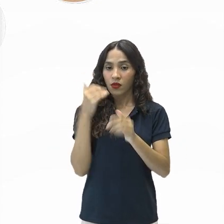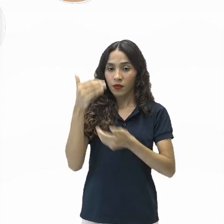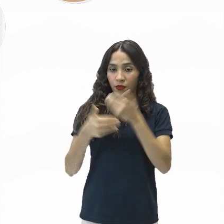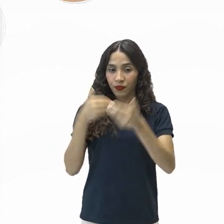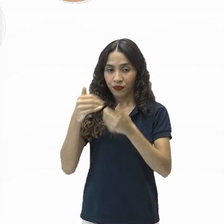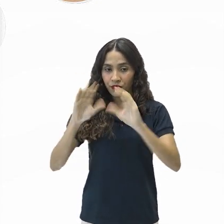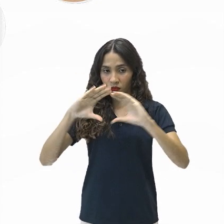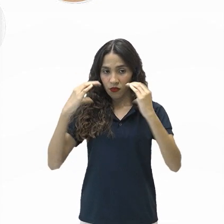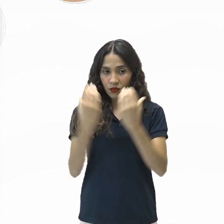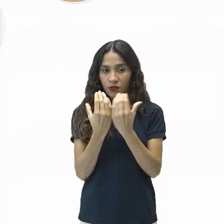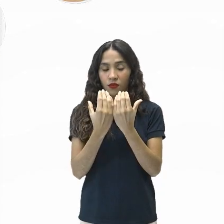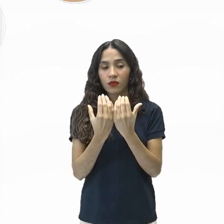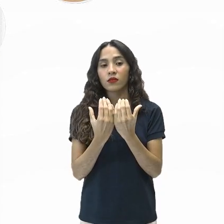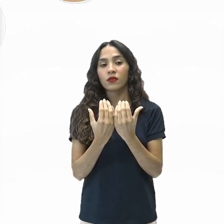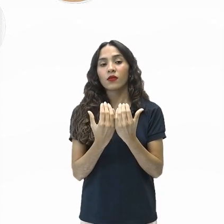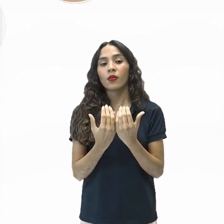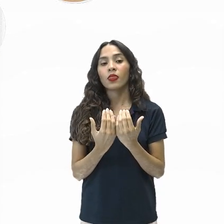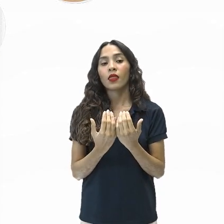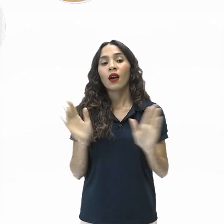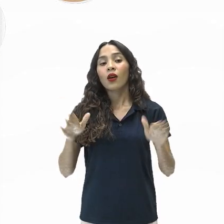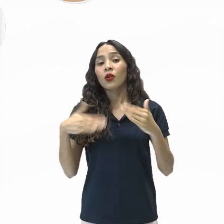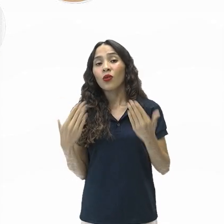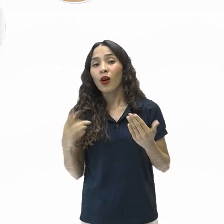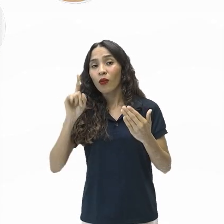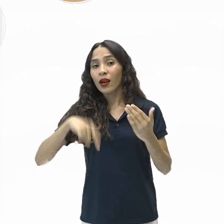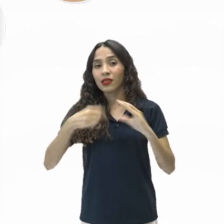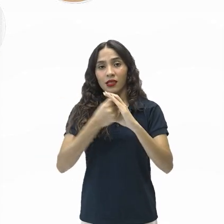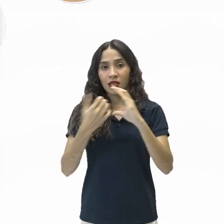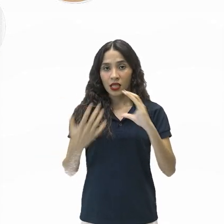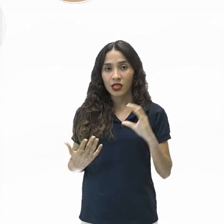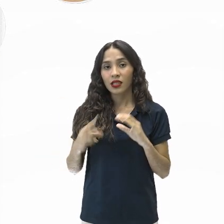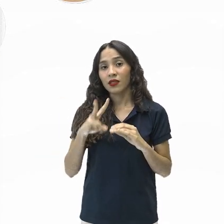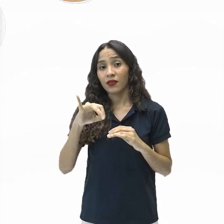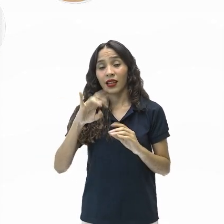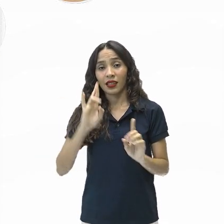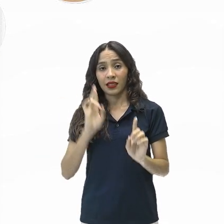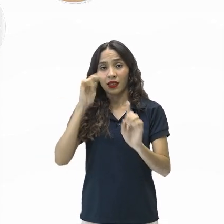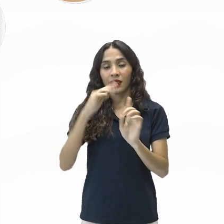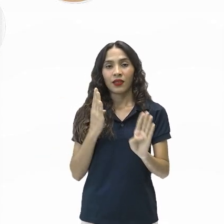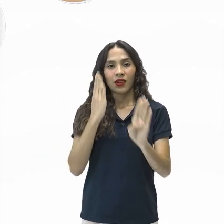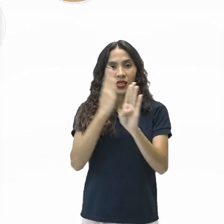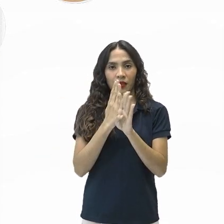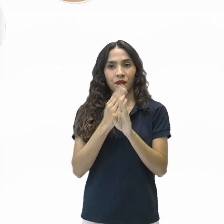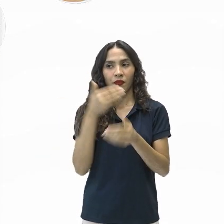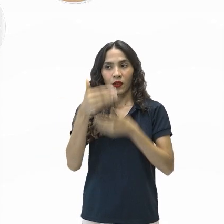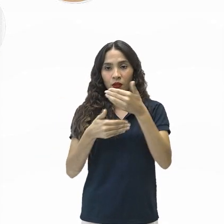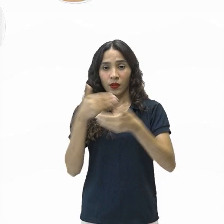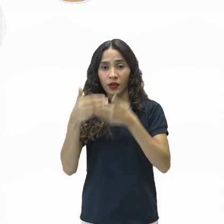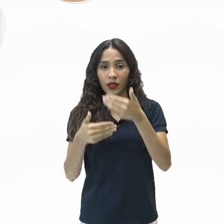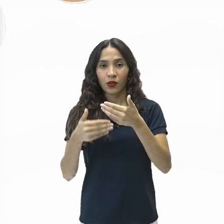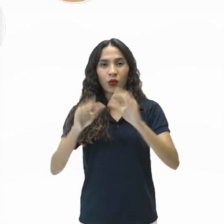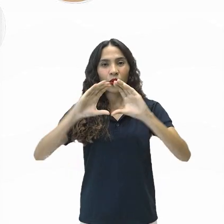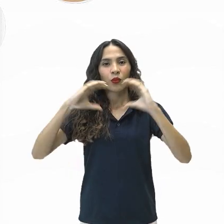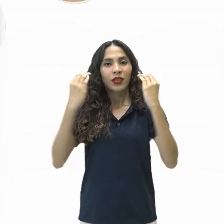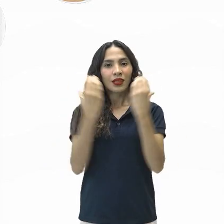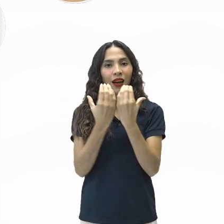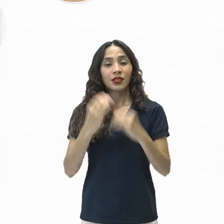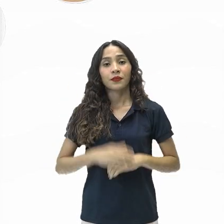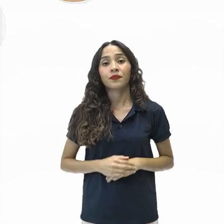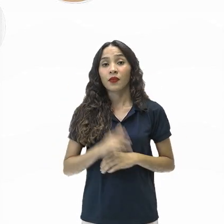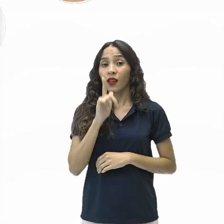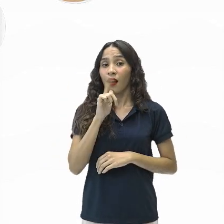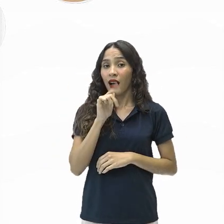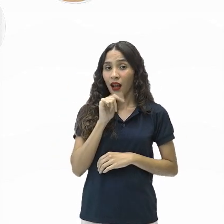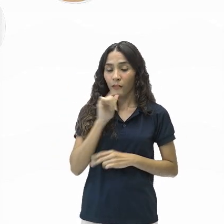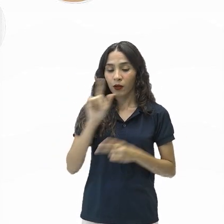dessas comunidades. E aí, quais são esses fatores, né, que vão determinar ali o funcionamento dessa comunidade? A